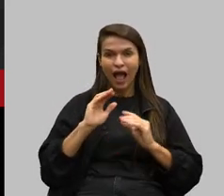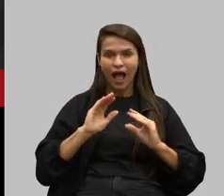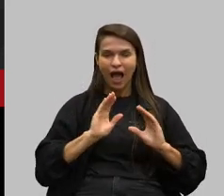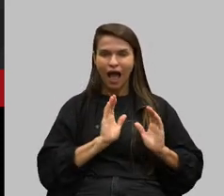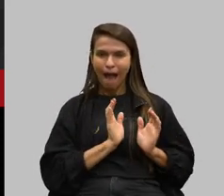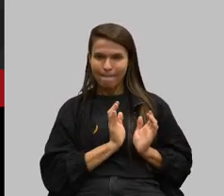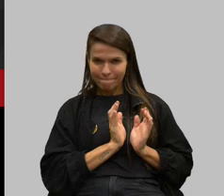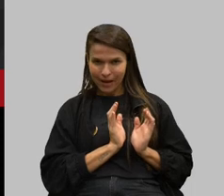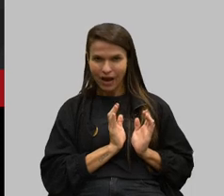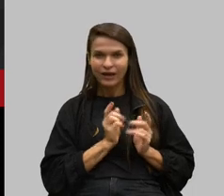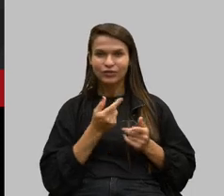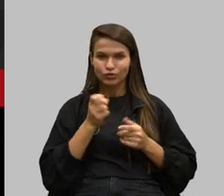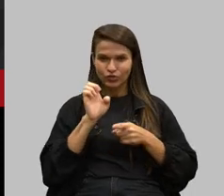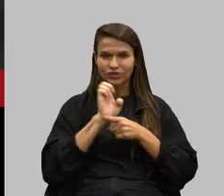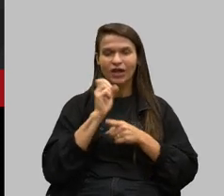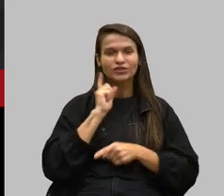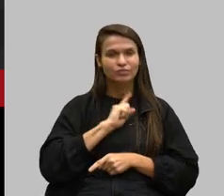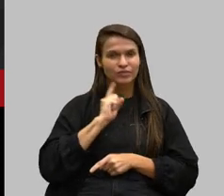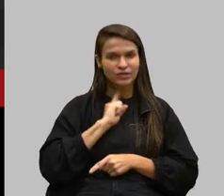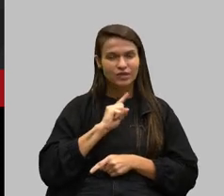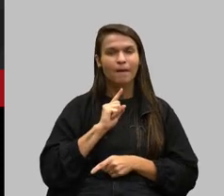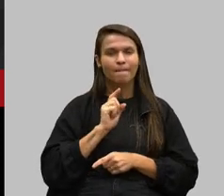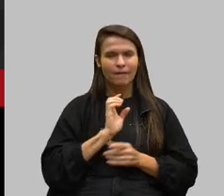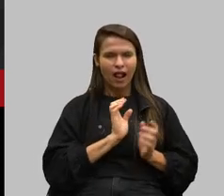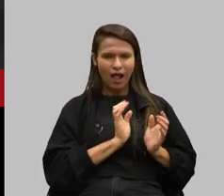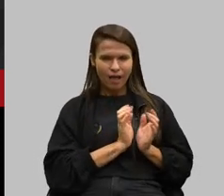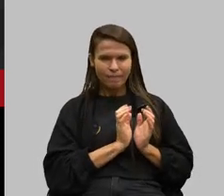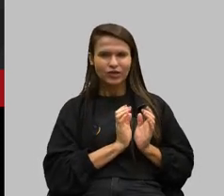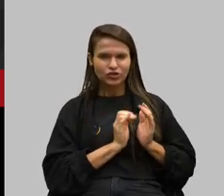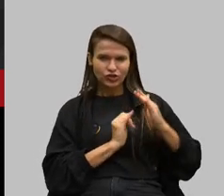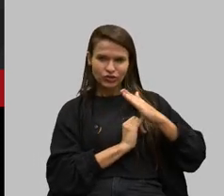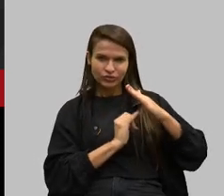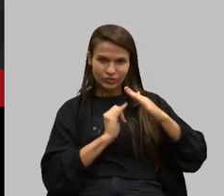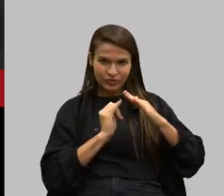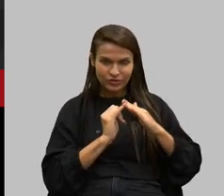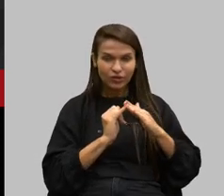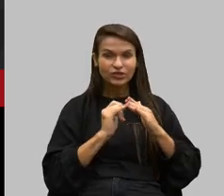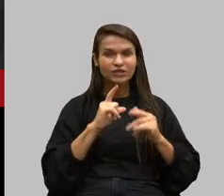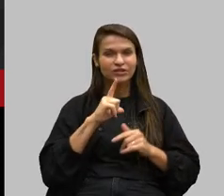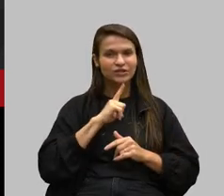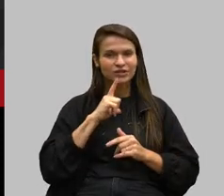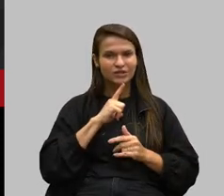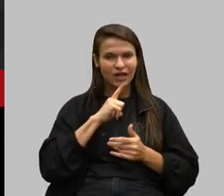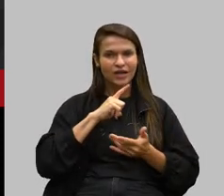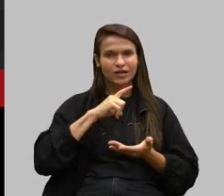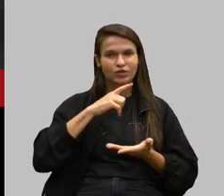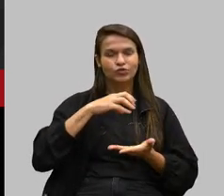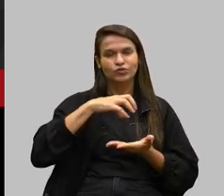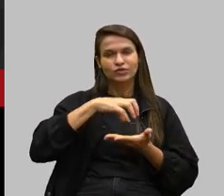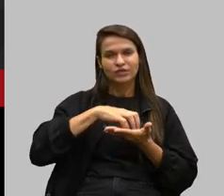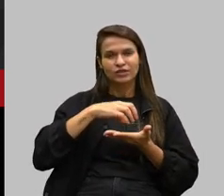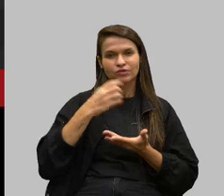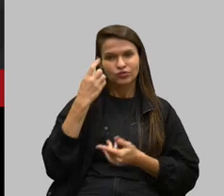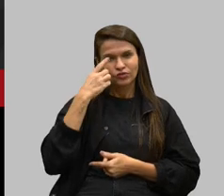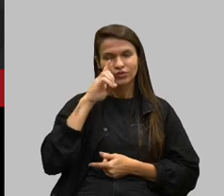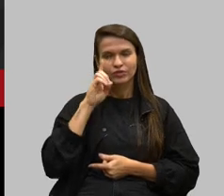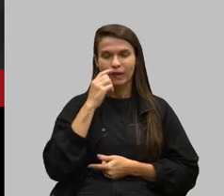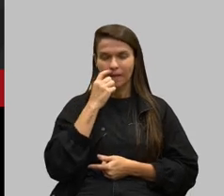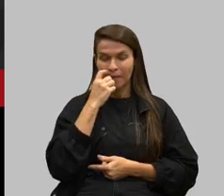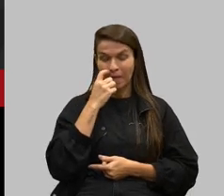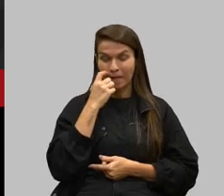do Estado de Minas Gerais para aquelas aaz instituições que tem o centro dia então vossas